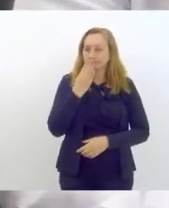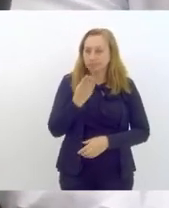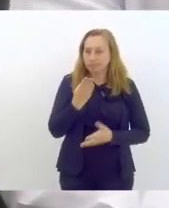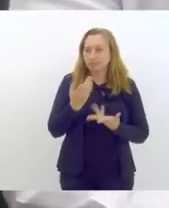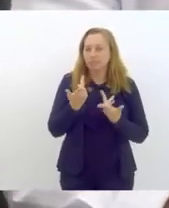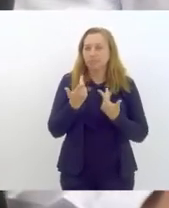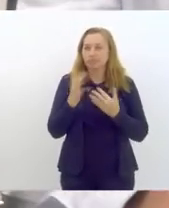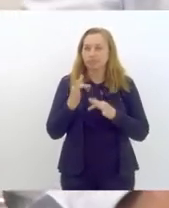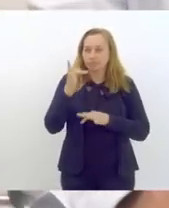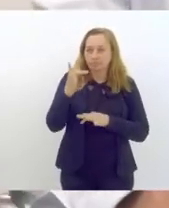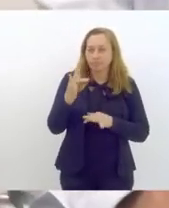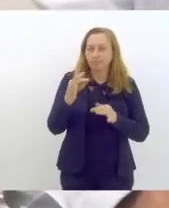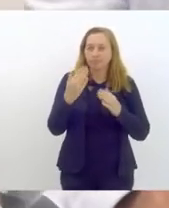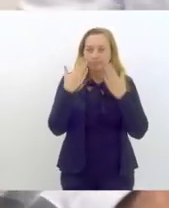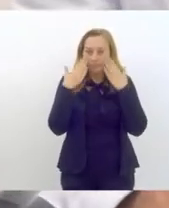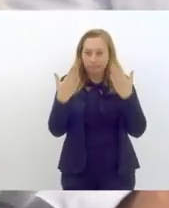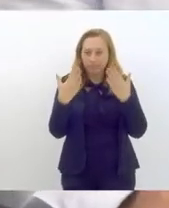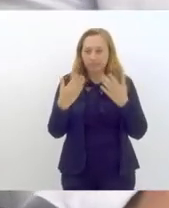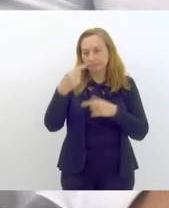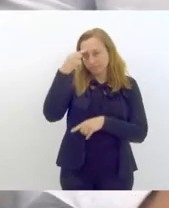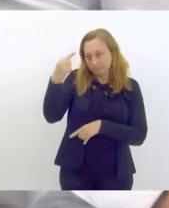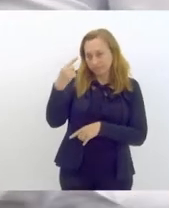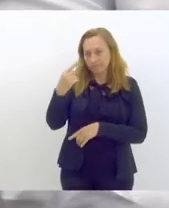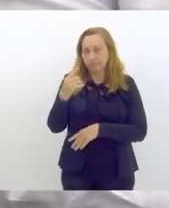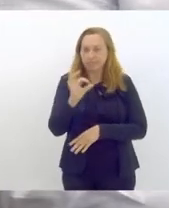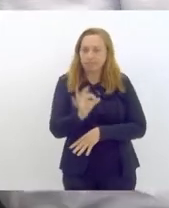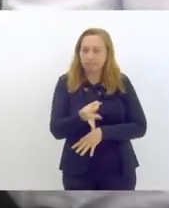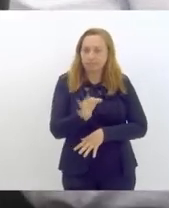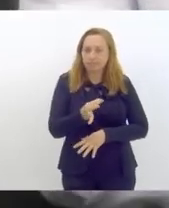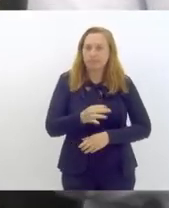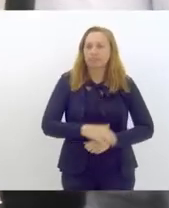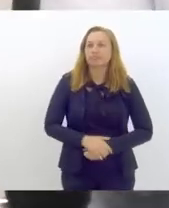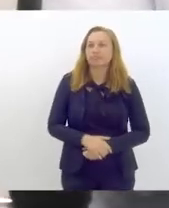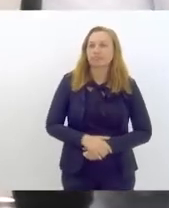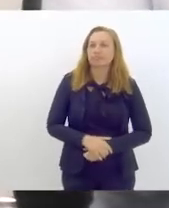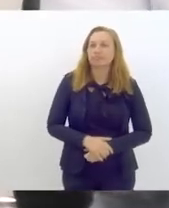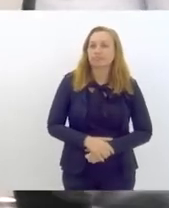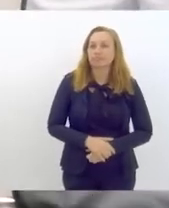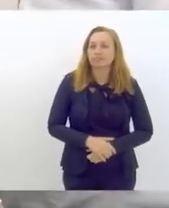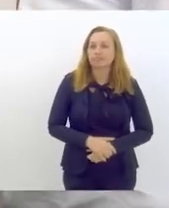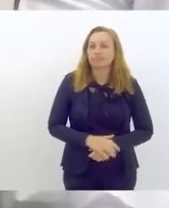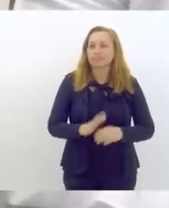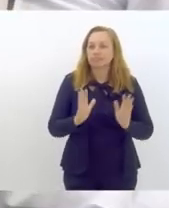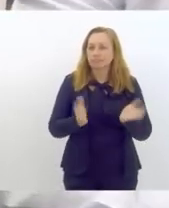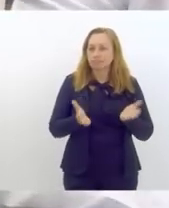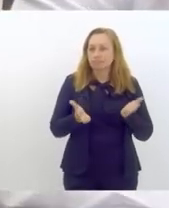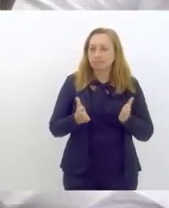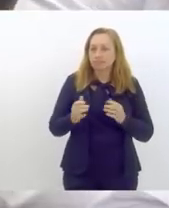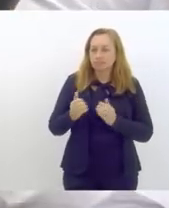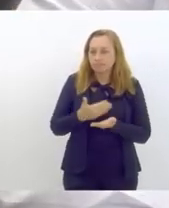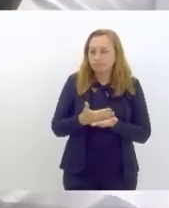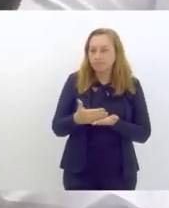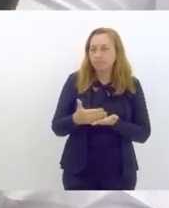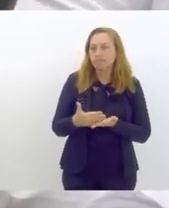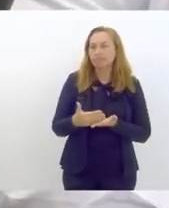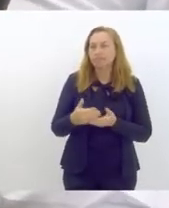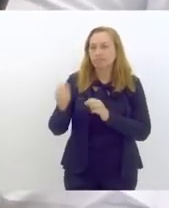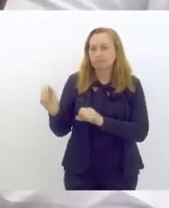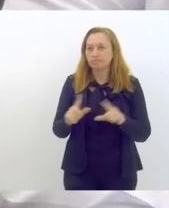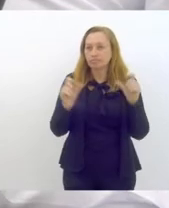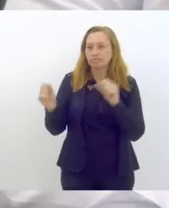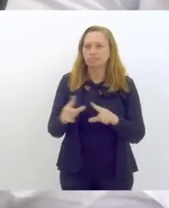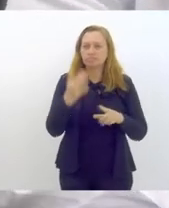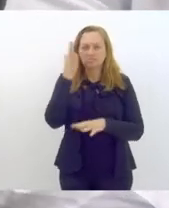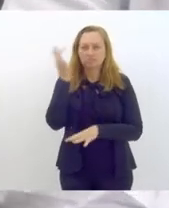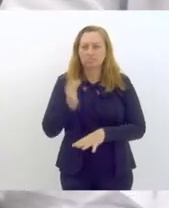na apresentação, mas vamos trazer as ideias de uma maneira sólida. E agora o Ian vai introduzir, a gente tem uns slides aqui, não sei se